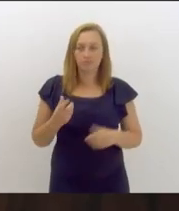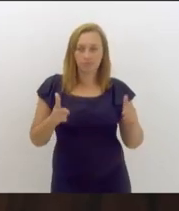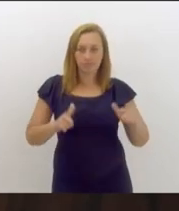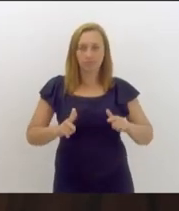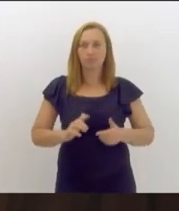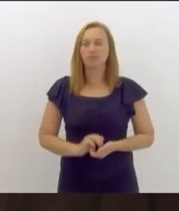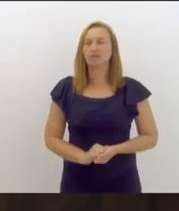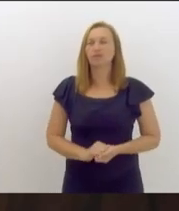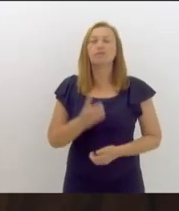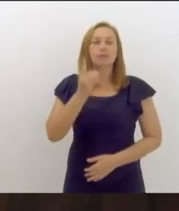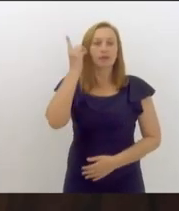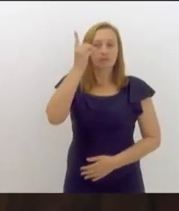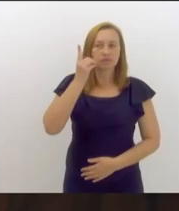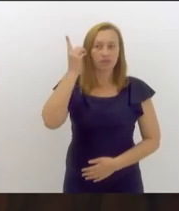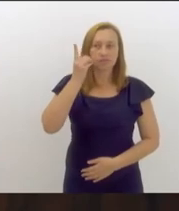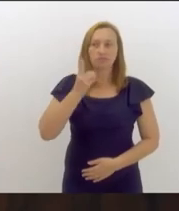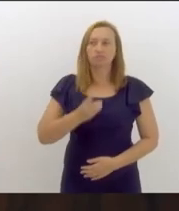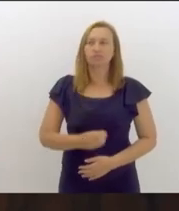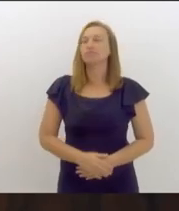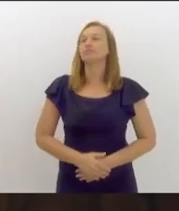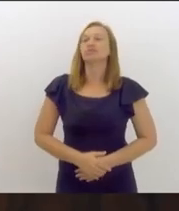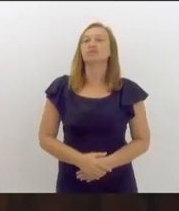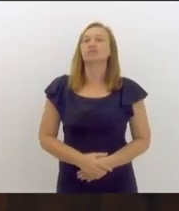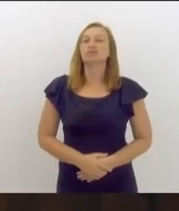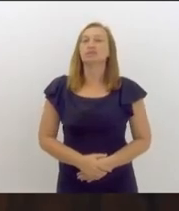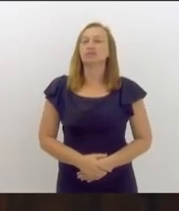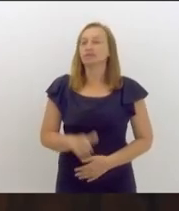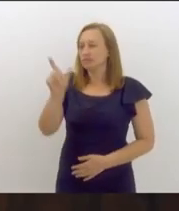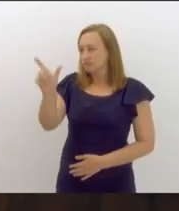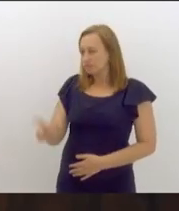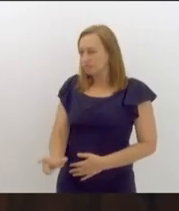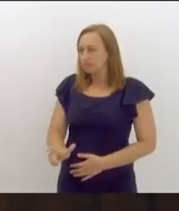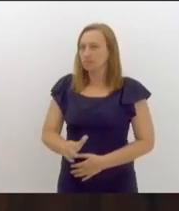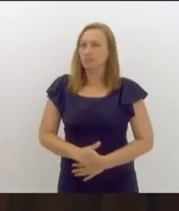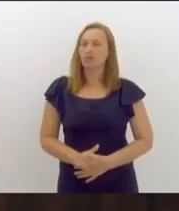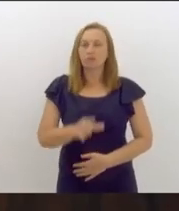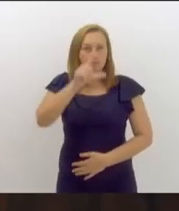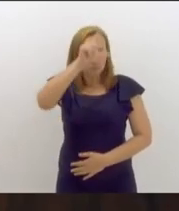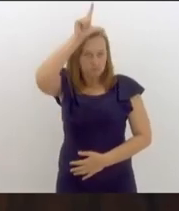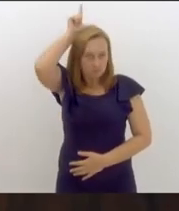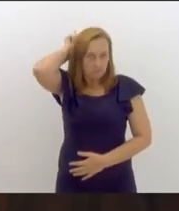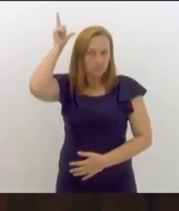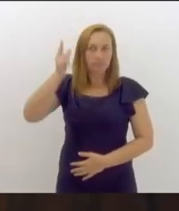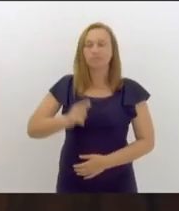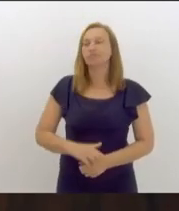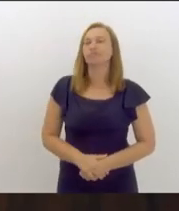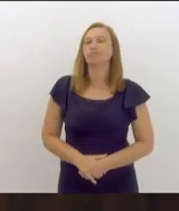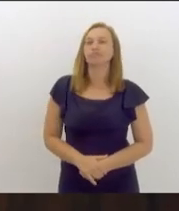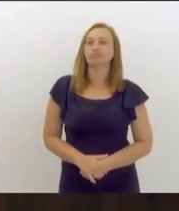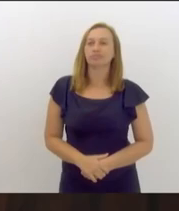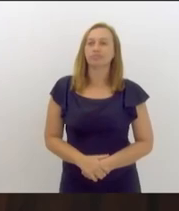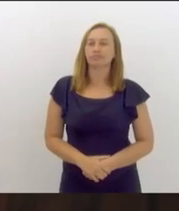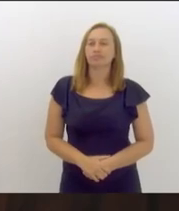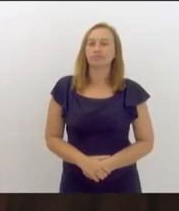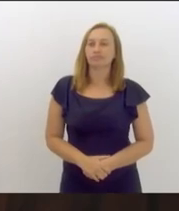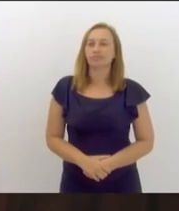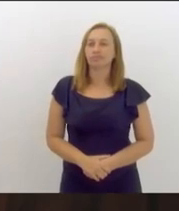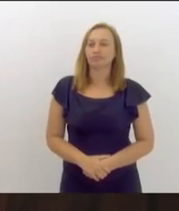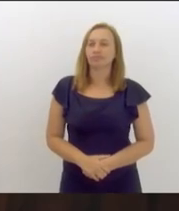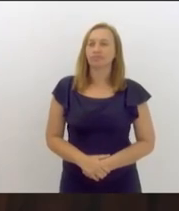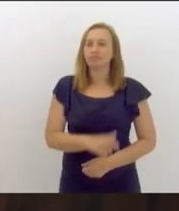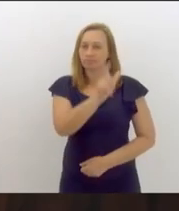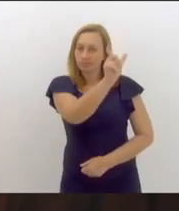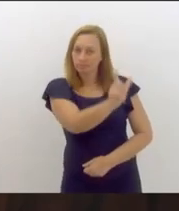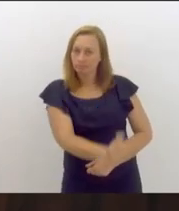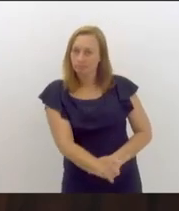o deputado os deputados a pessoa do deputado Luiz Paulo e na